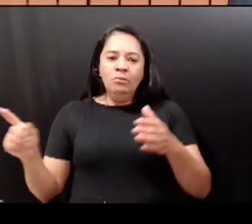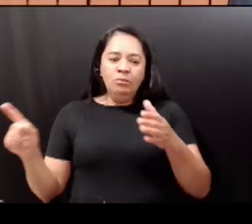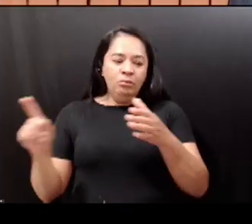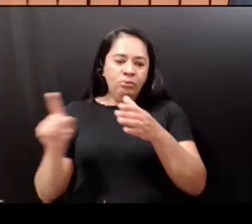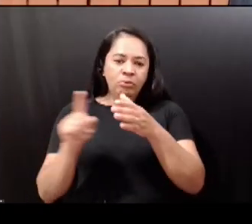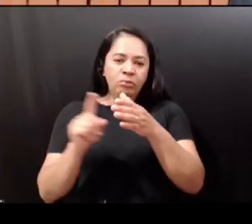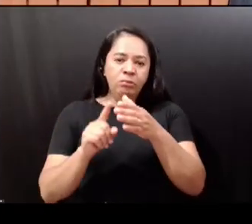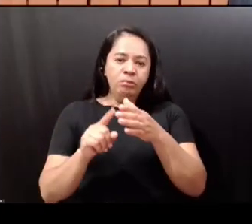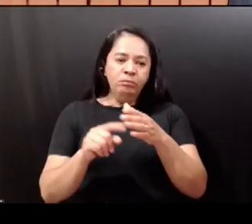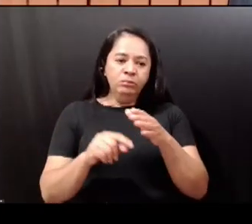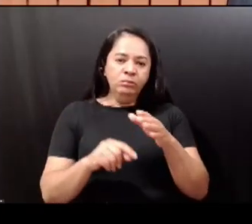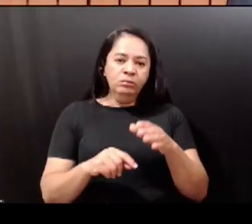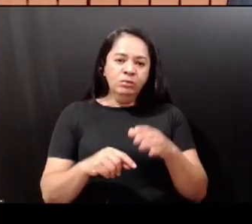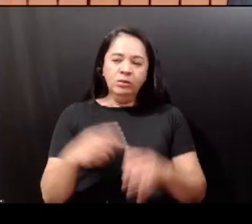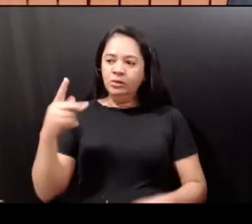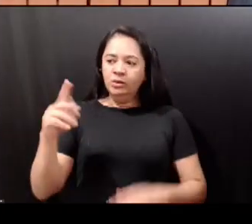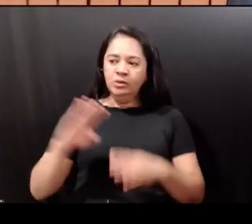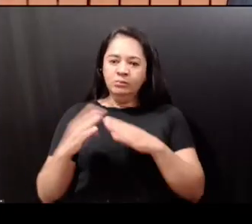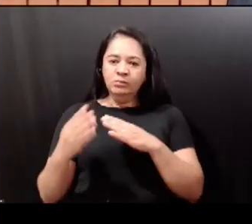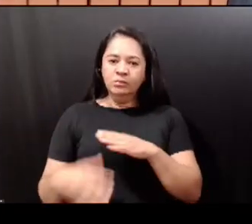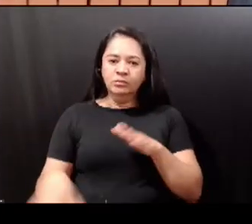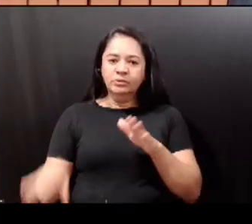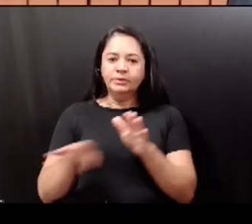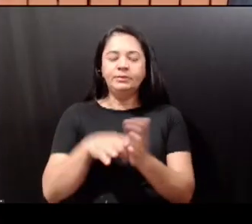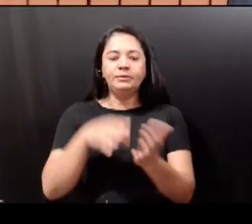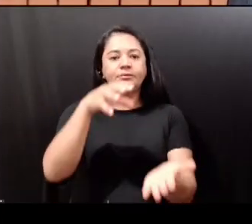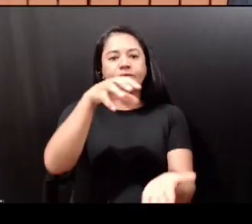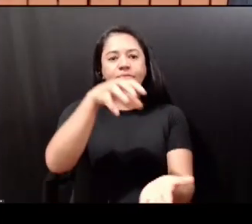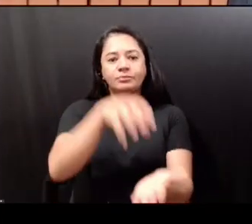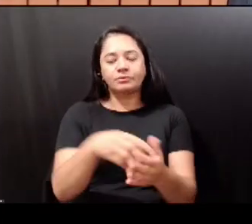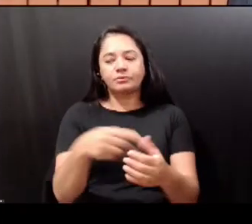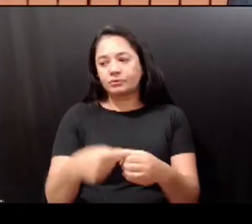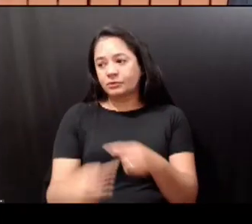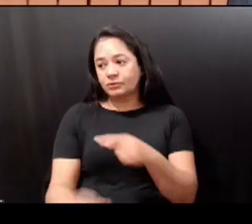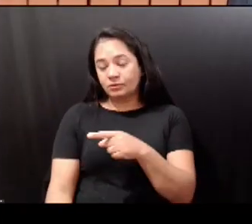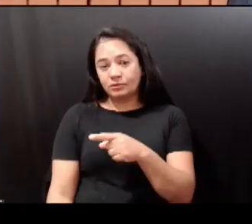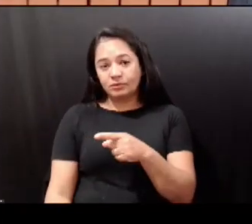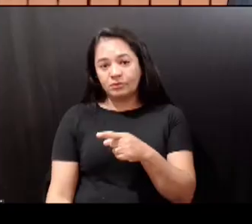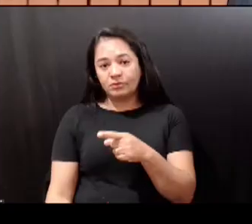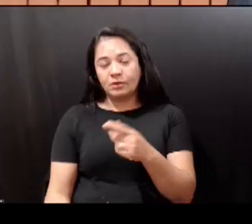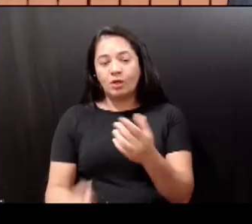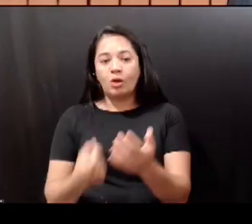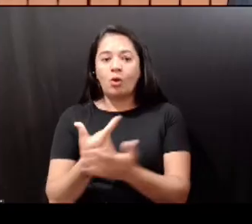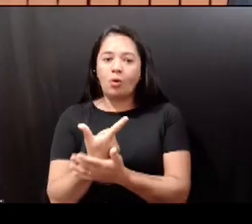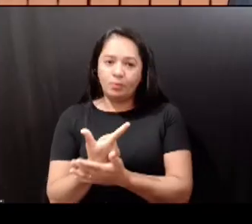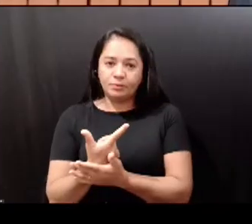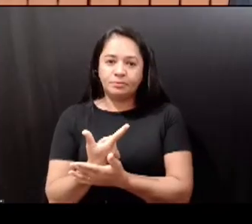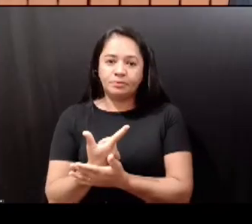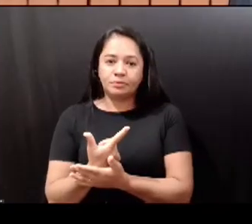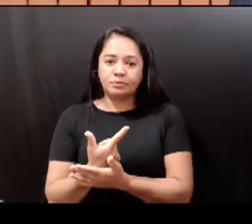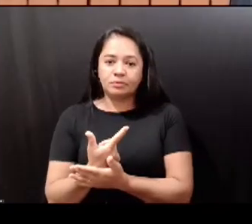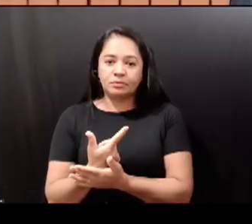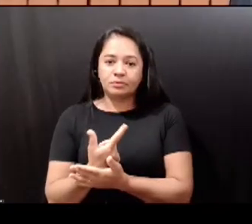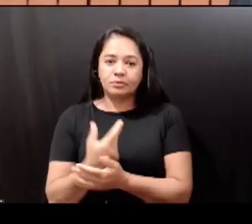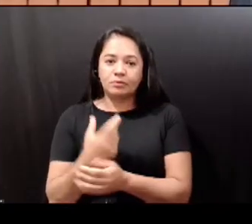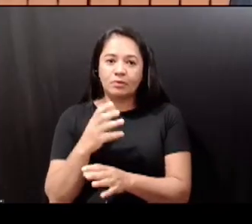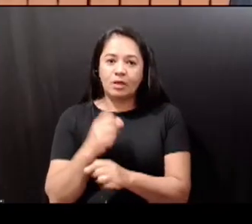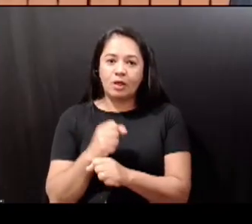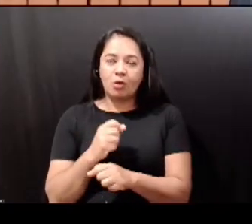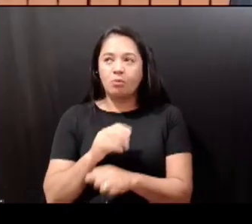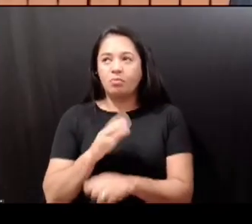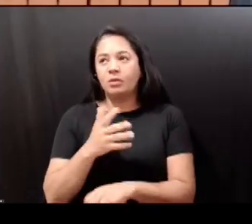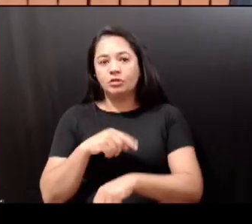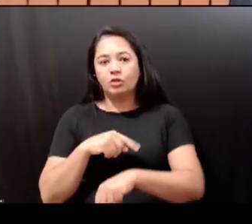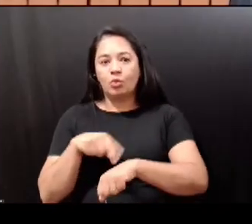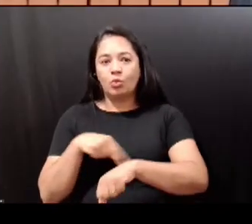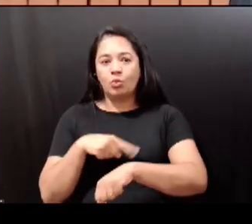teu bairro para o centro da cidade, e você compra ali o bilhete, e você calcula o tempo de trajeto para você chegar